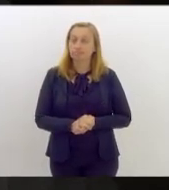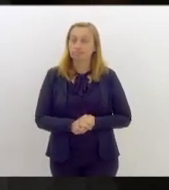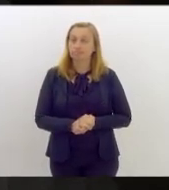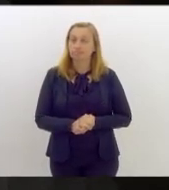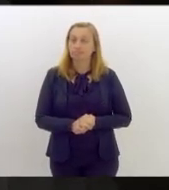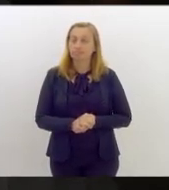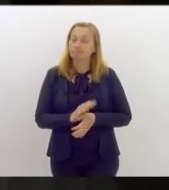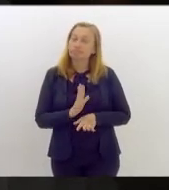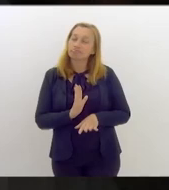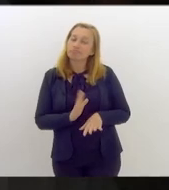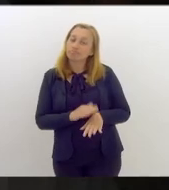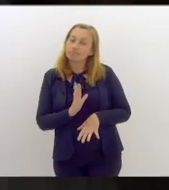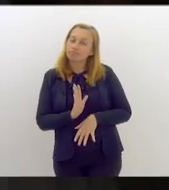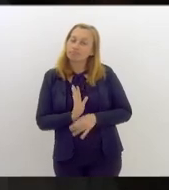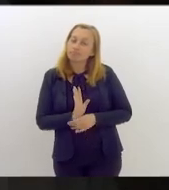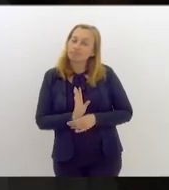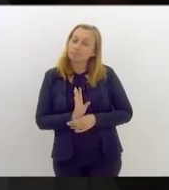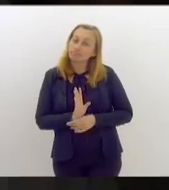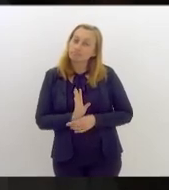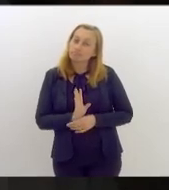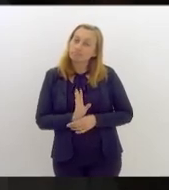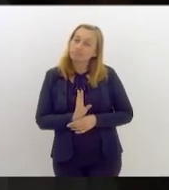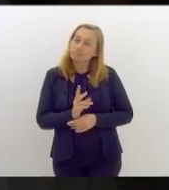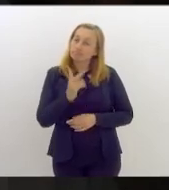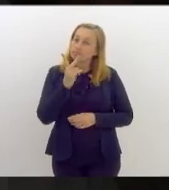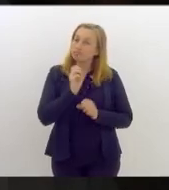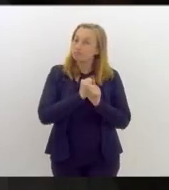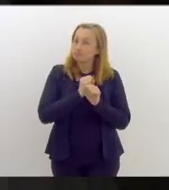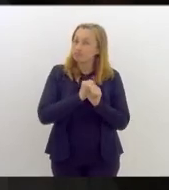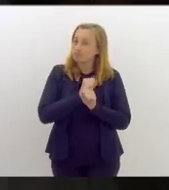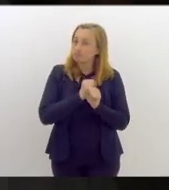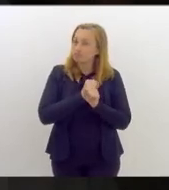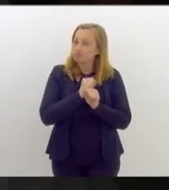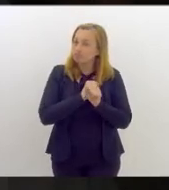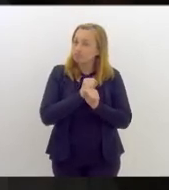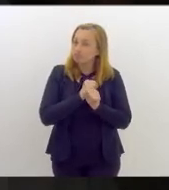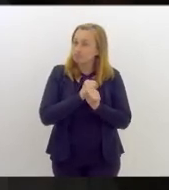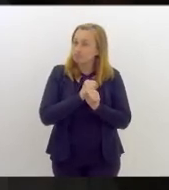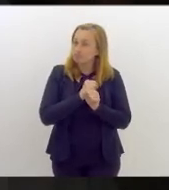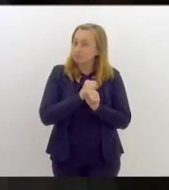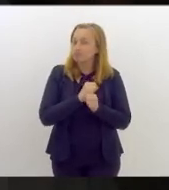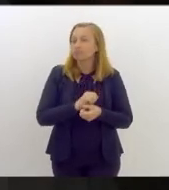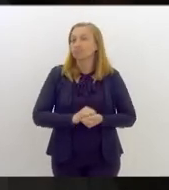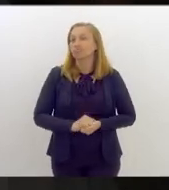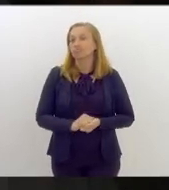talvez por mais de 2 anos.